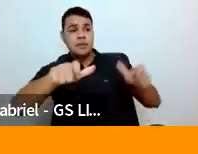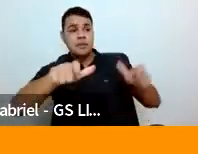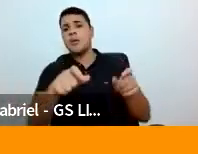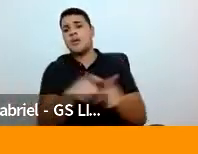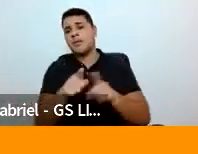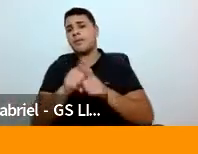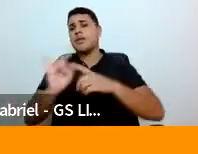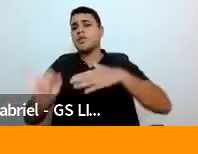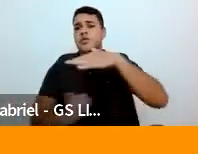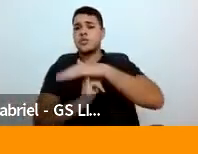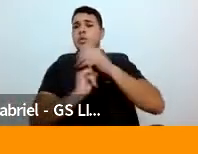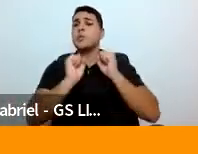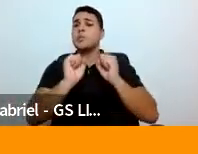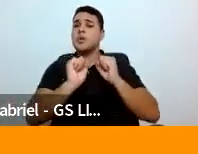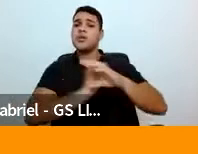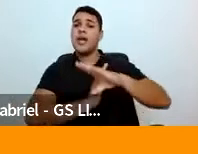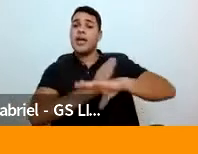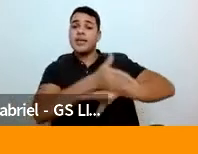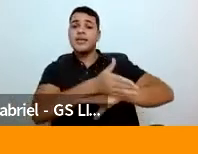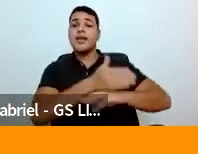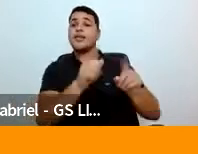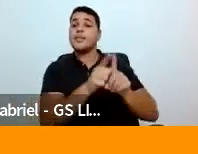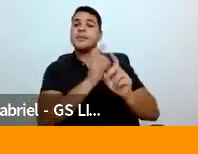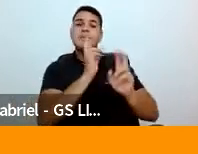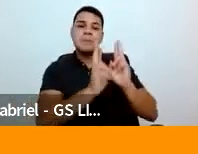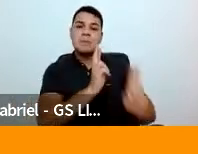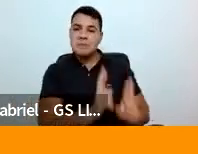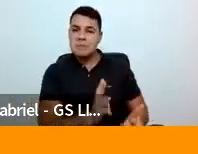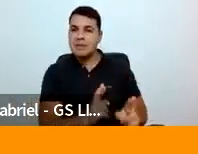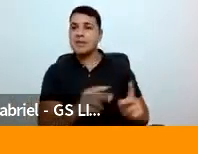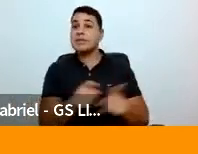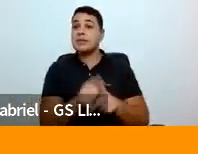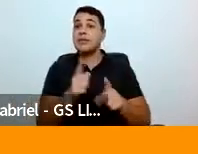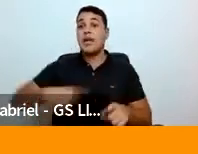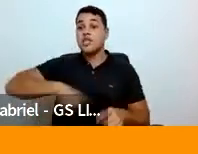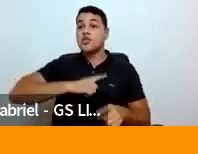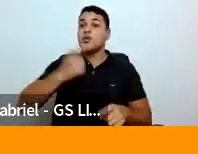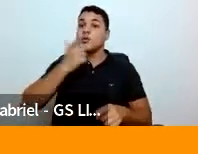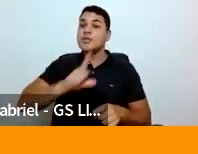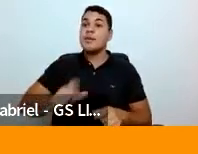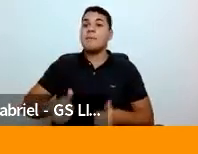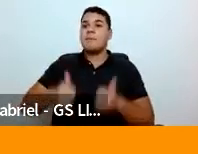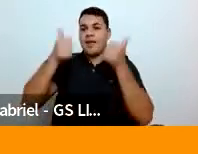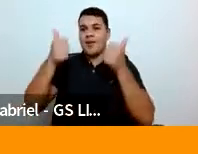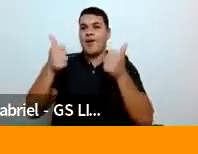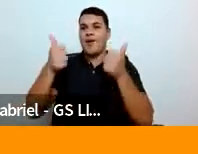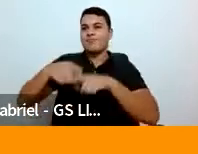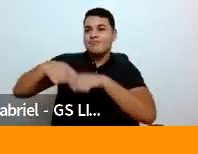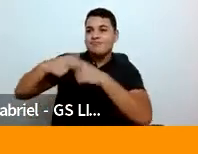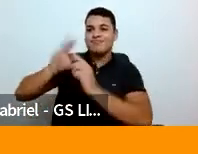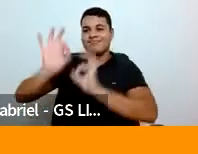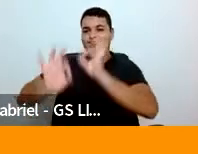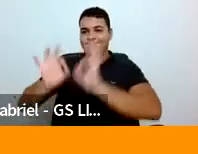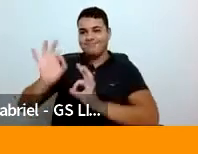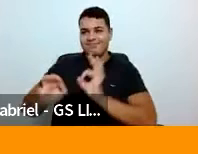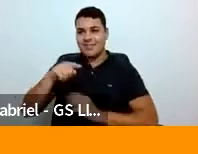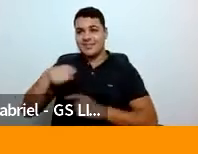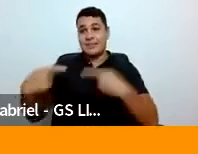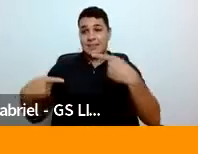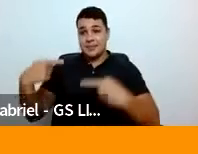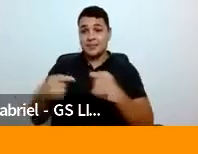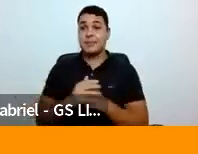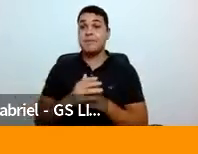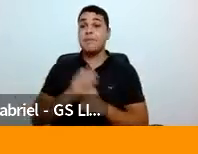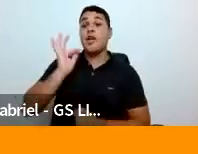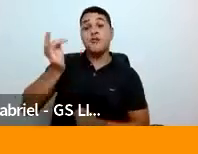possa trazer suas contribuições, para que a gente fortaleça a nossa política institucional. E, na sequência, a gente quer fazer o lançamento e divulgação, torcendo